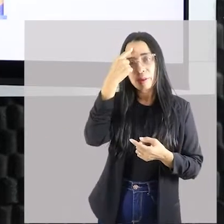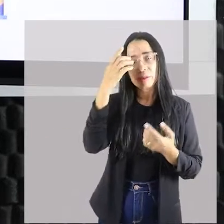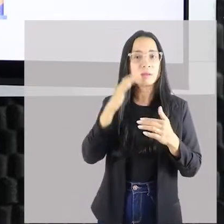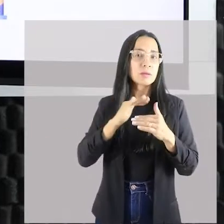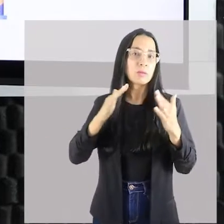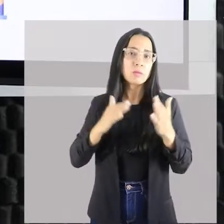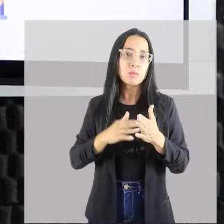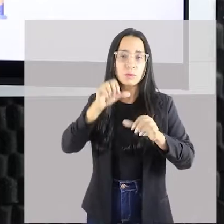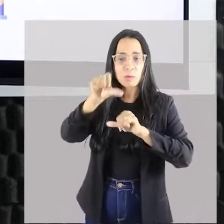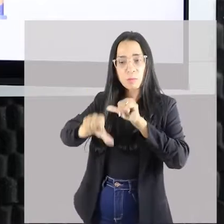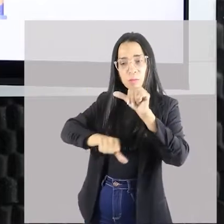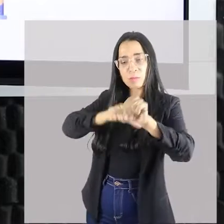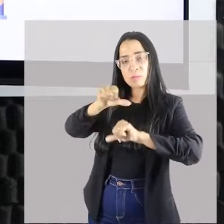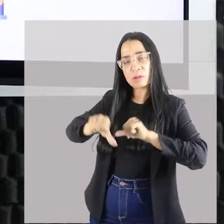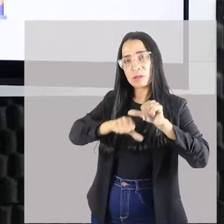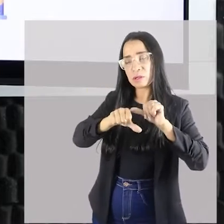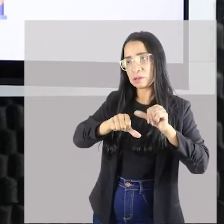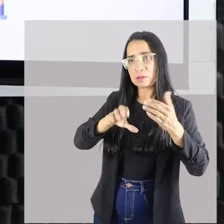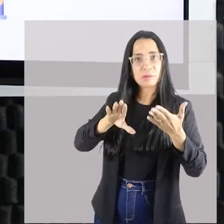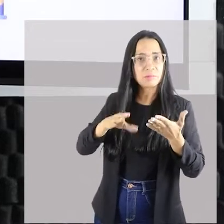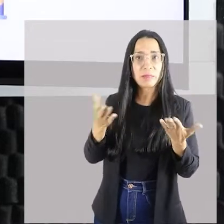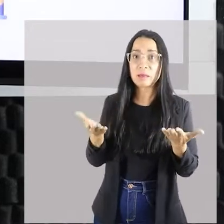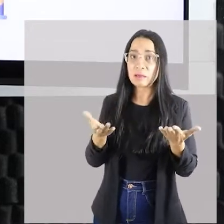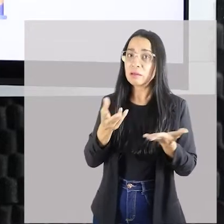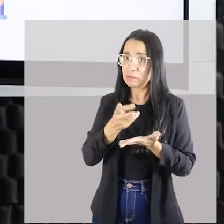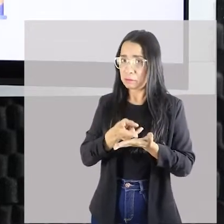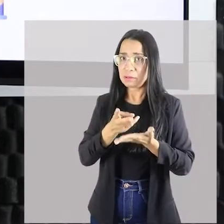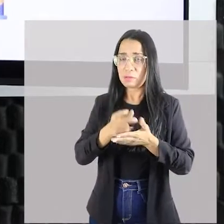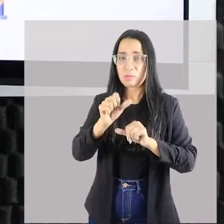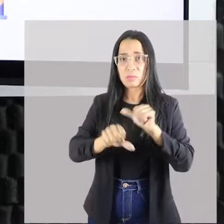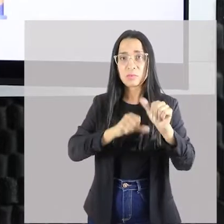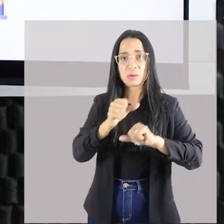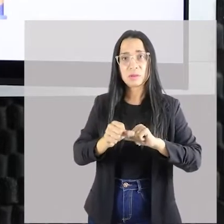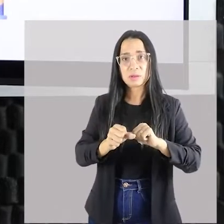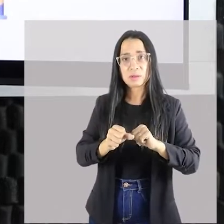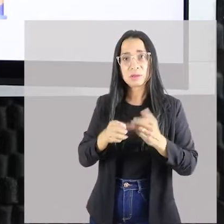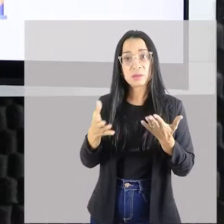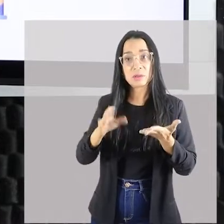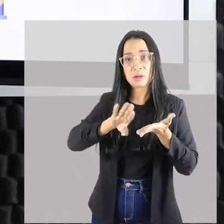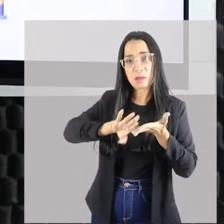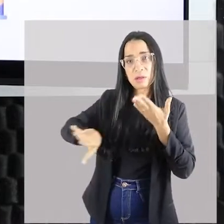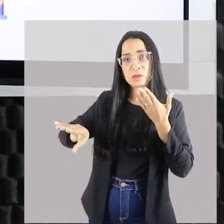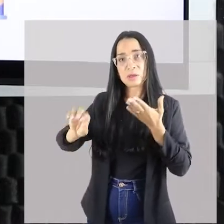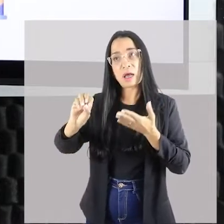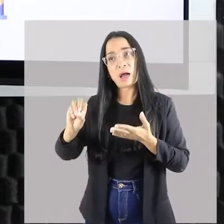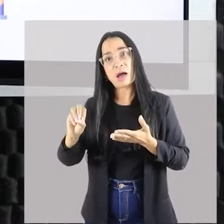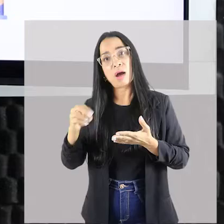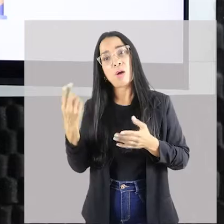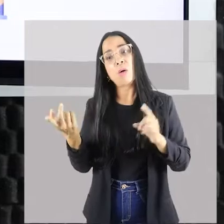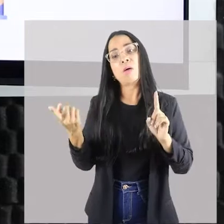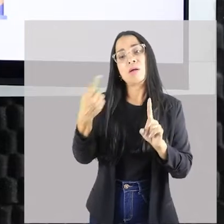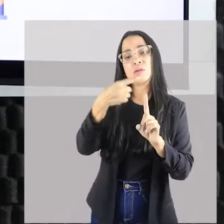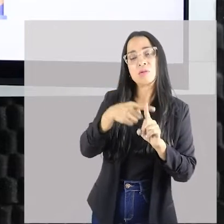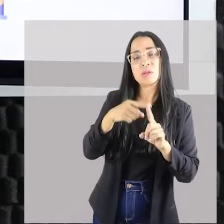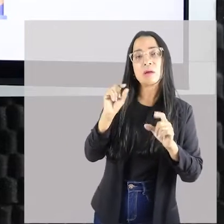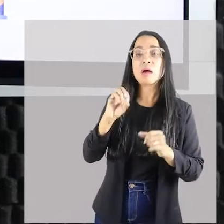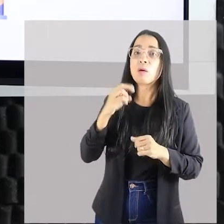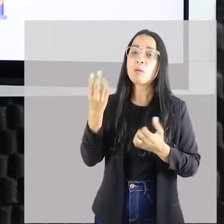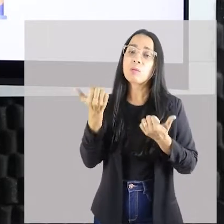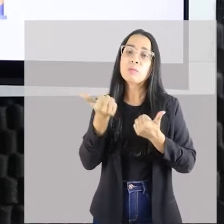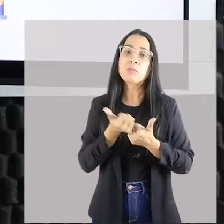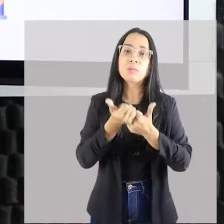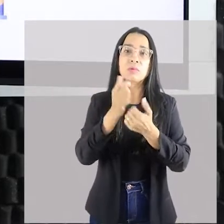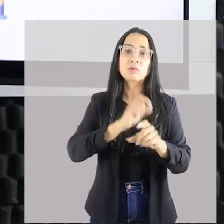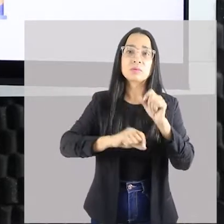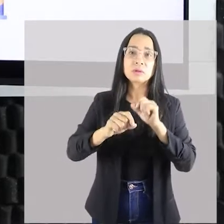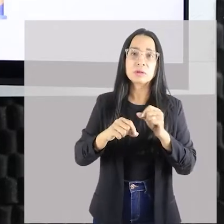mudança. Seja você retirar, adicionar ou substituir. Eu não tenho como dizer para vocês quando qualquer